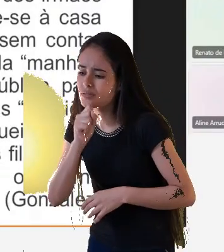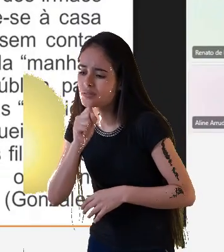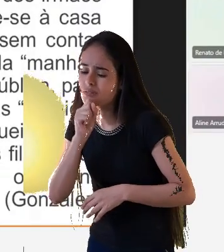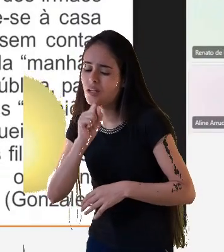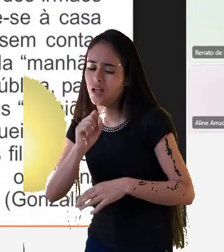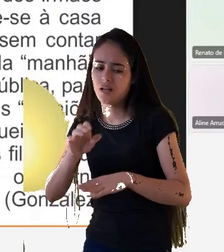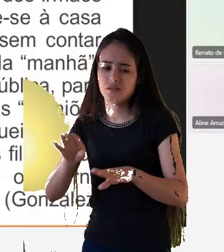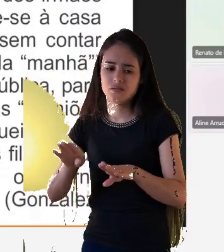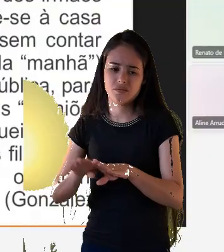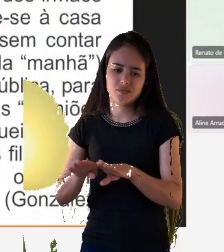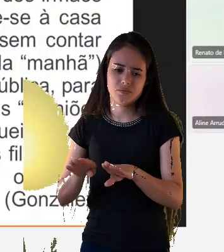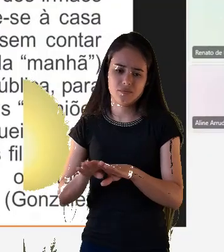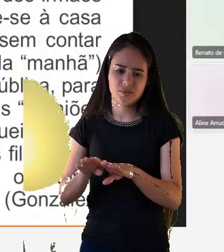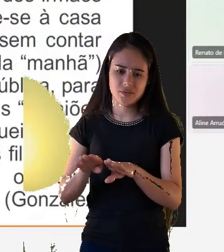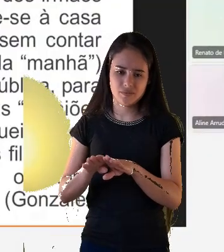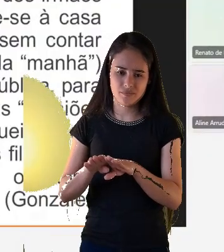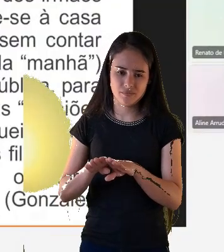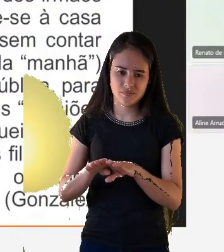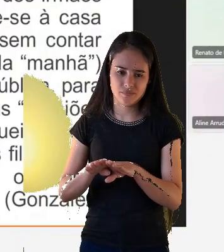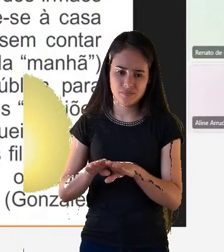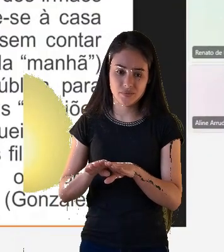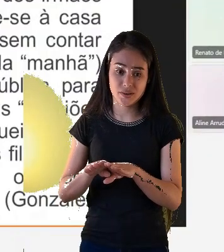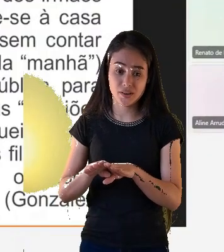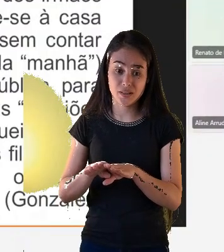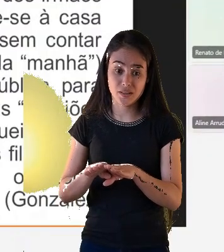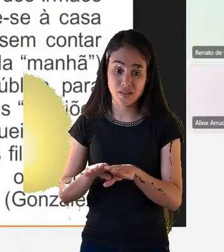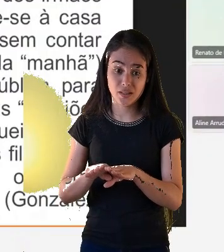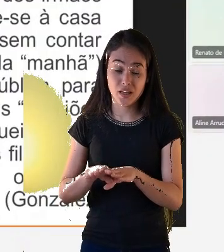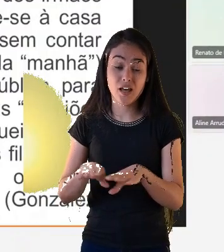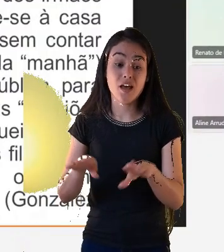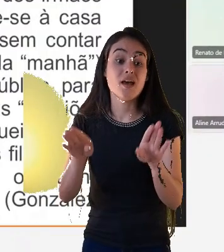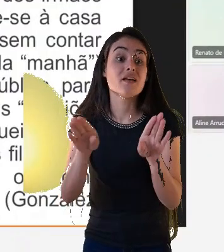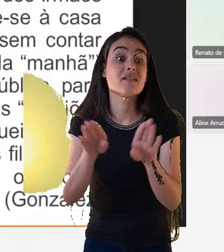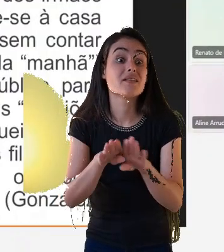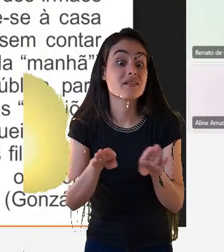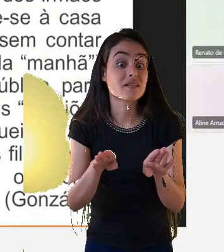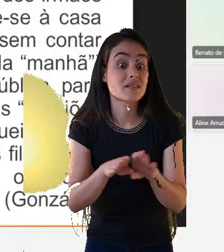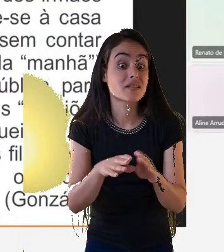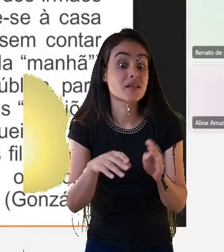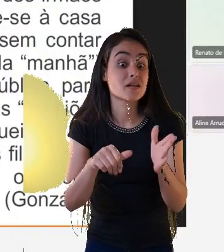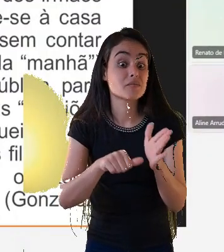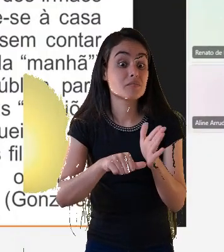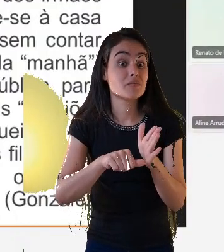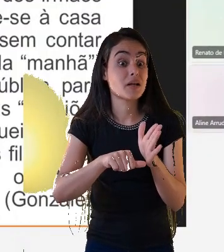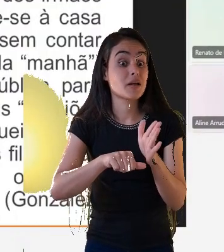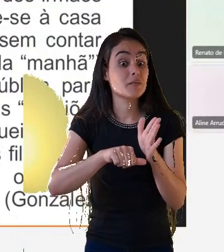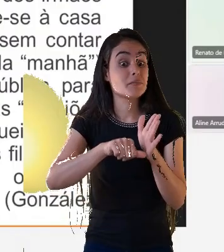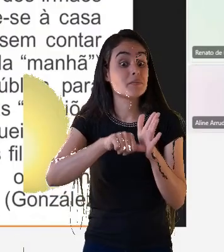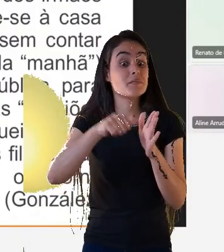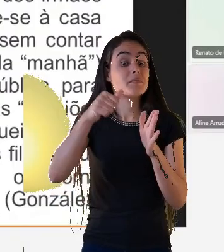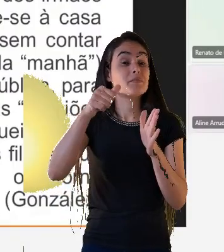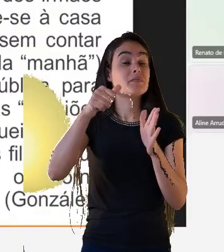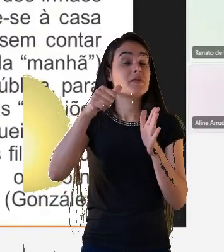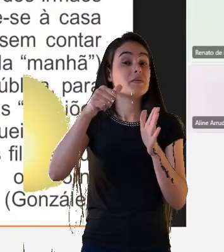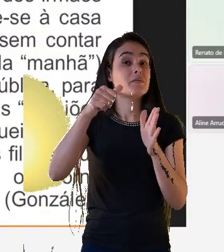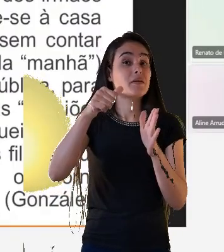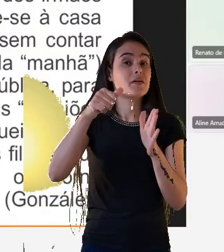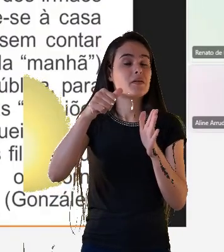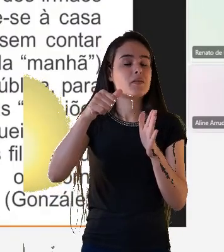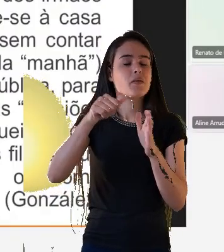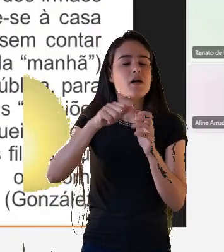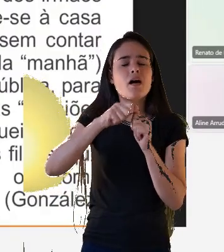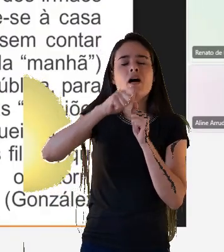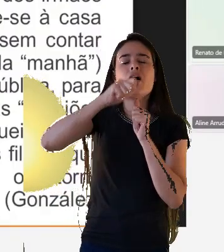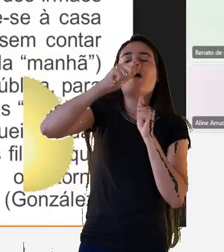todo o dia, e isso sem contar quando tem de acordar mais cedo, 3 ou 4 horas da manhã, para enfrentar as filas